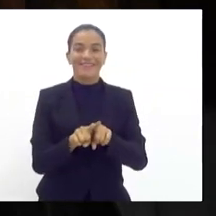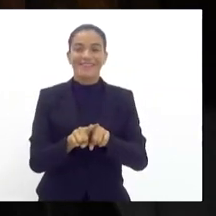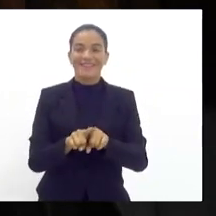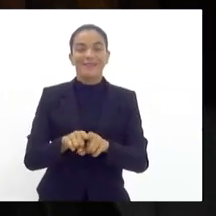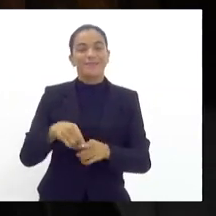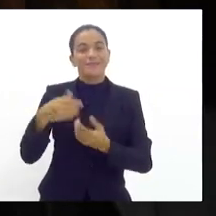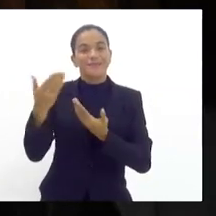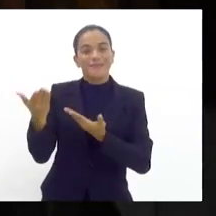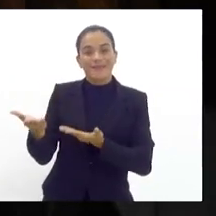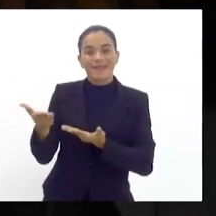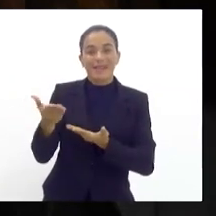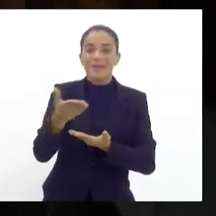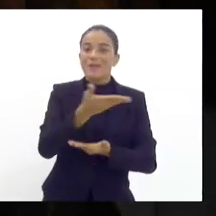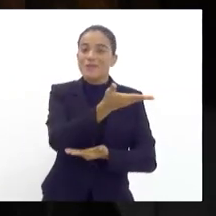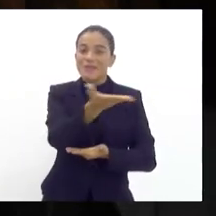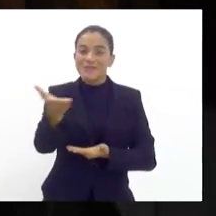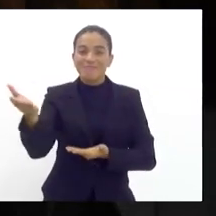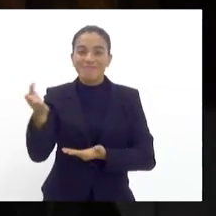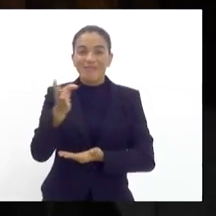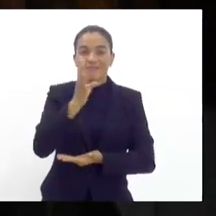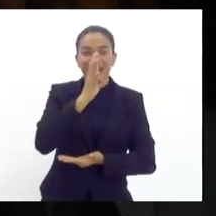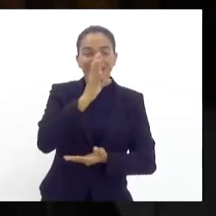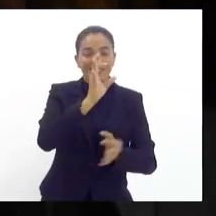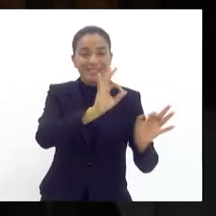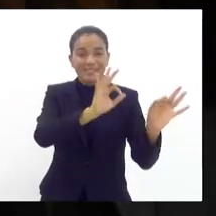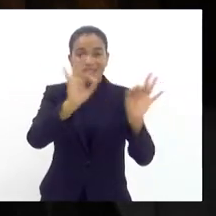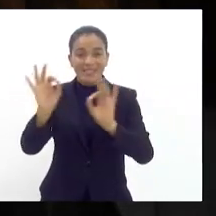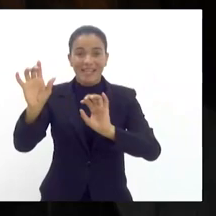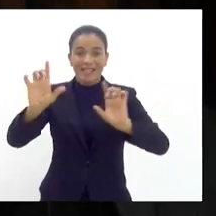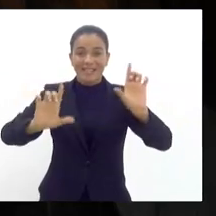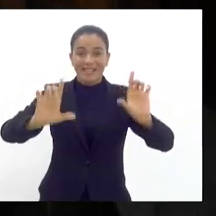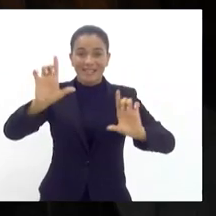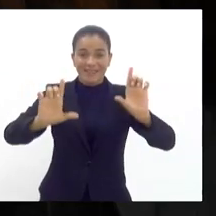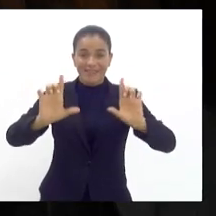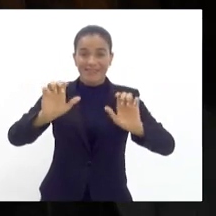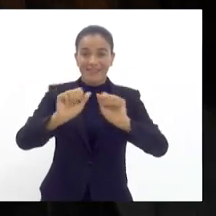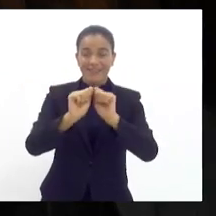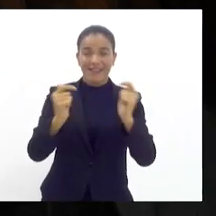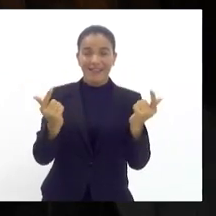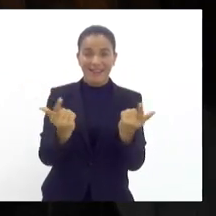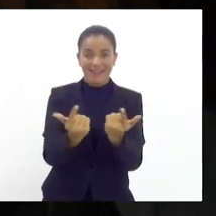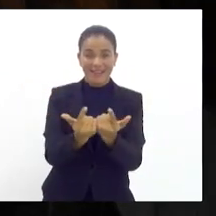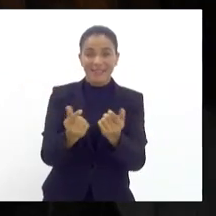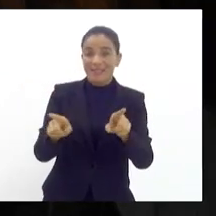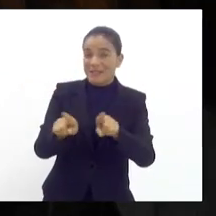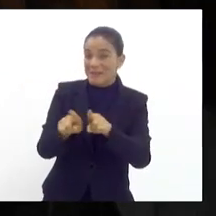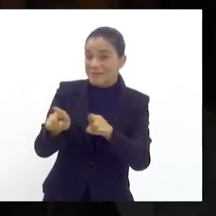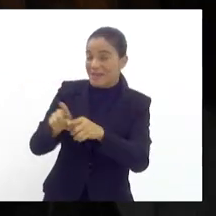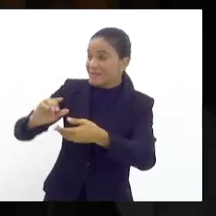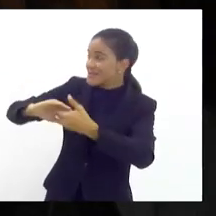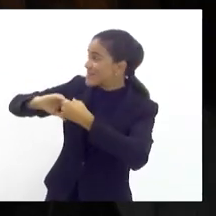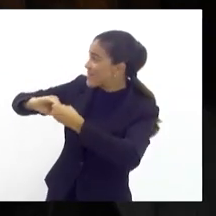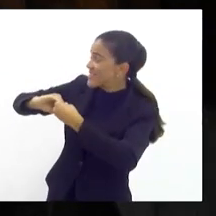as senhoras e senhores telespectadores da TV Alerta e salvar